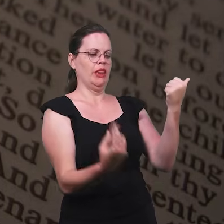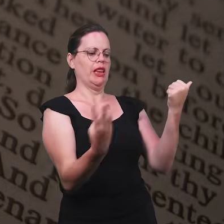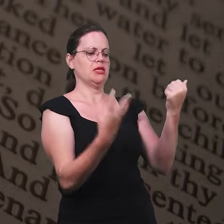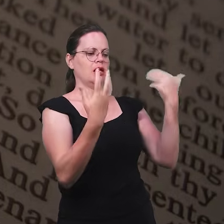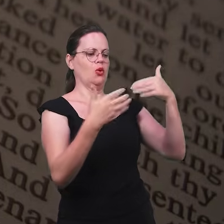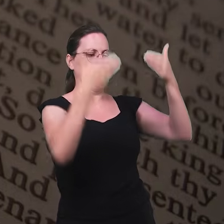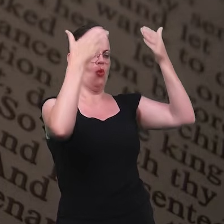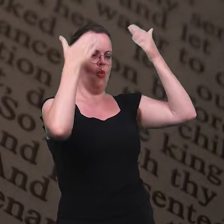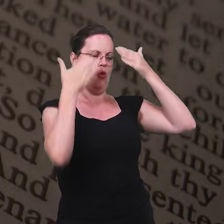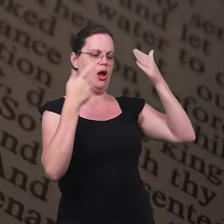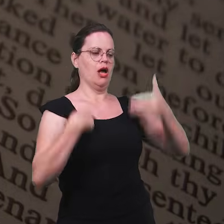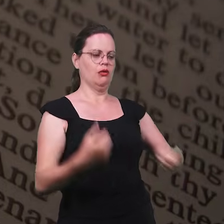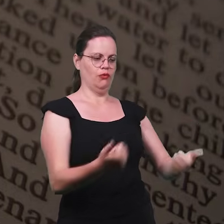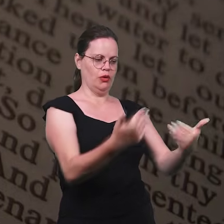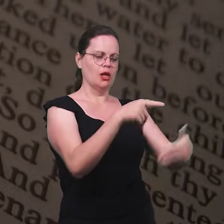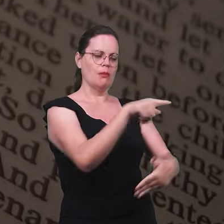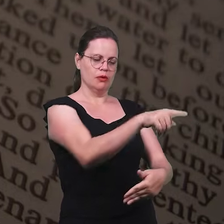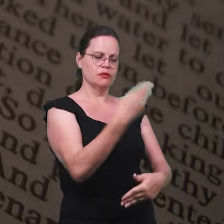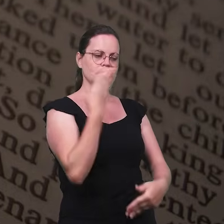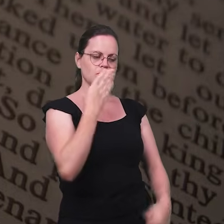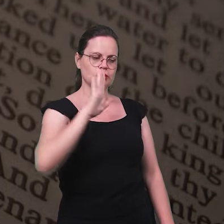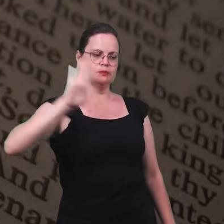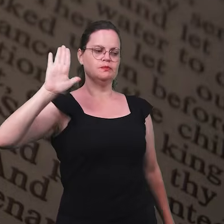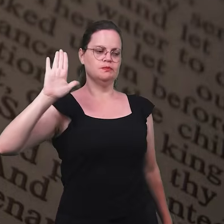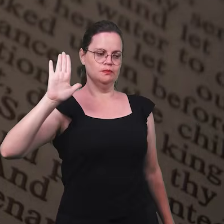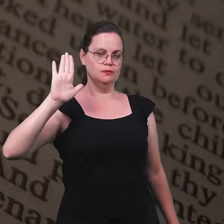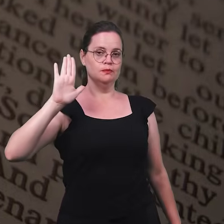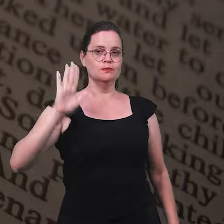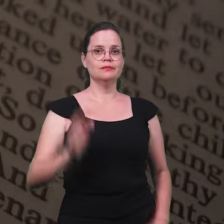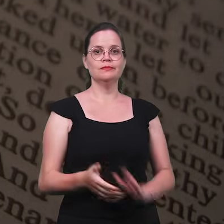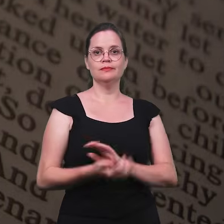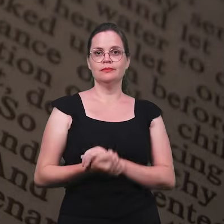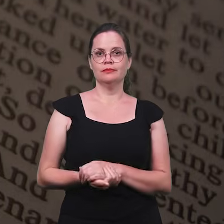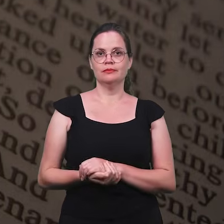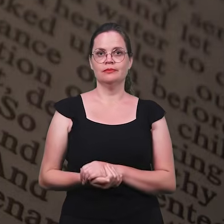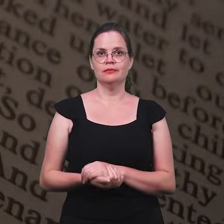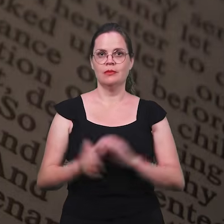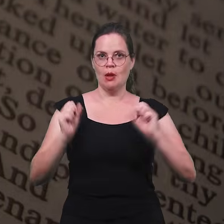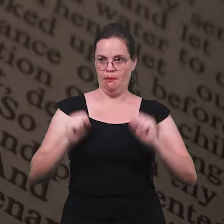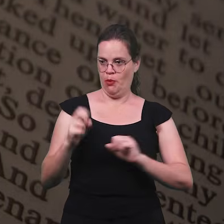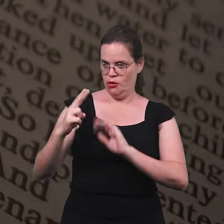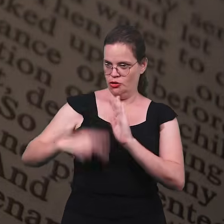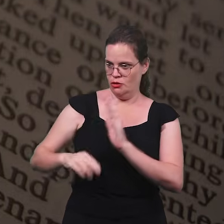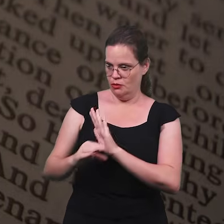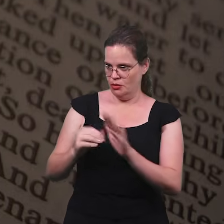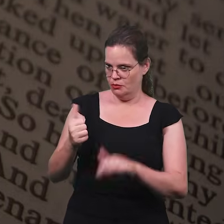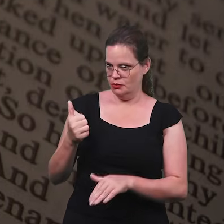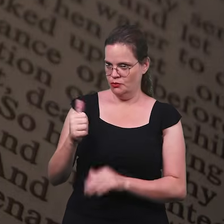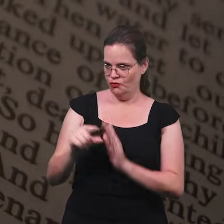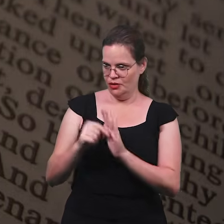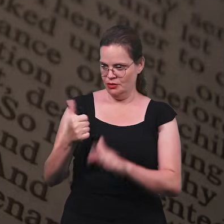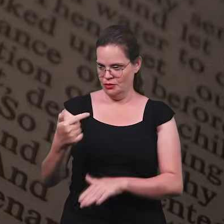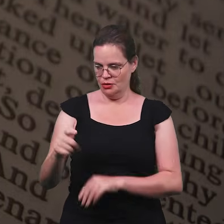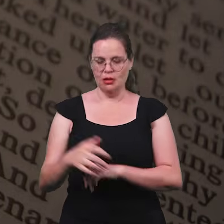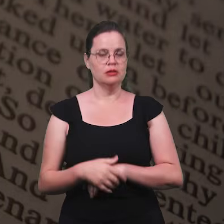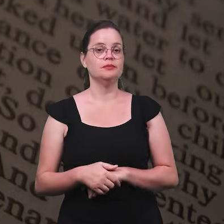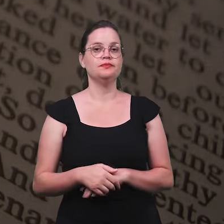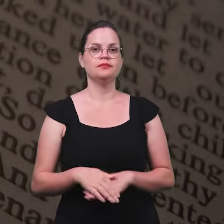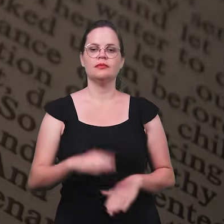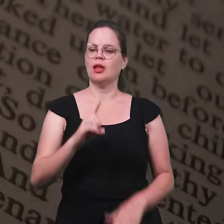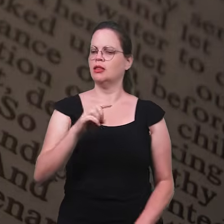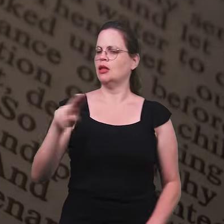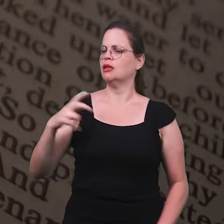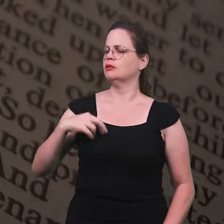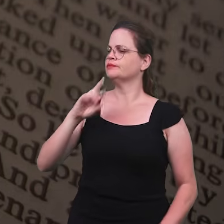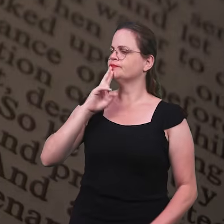o terceiro dominador. Pode ler até o 17? Pode Então ler. respondeu Daniel e